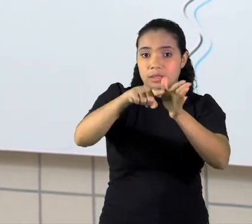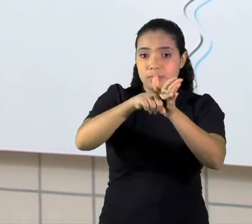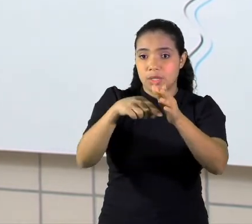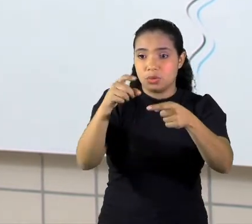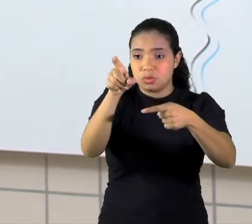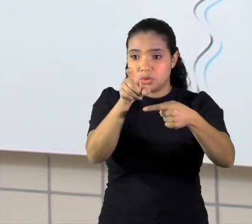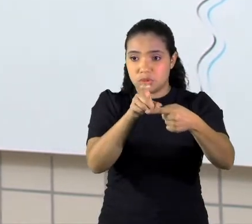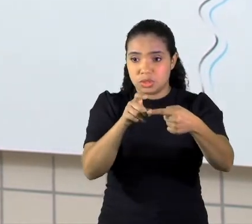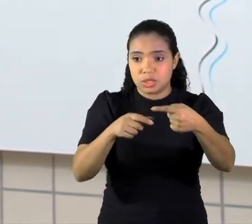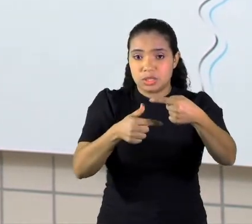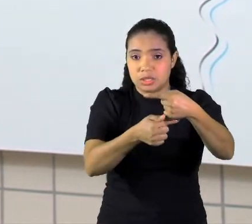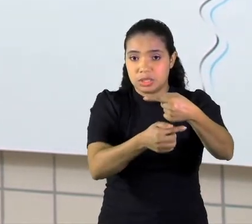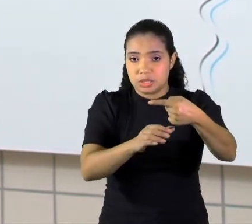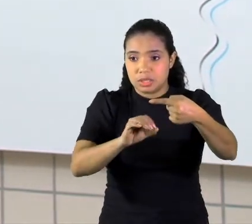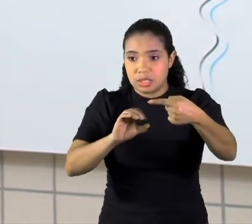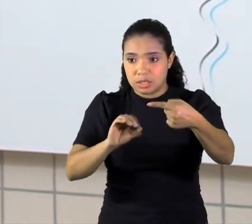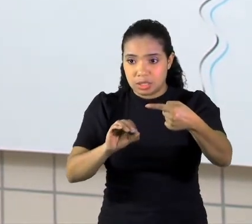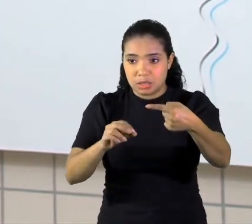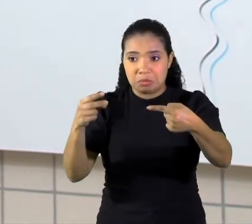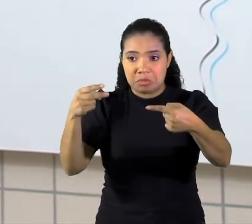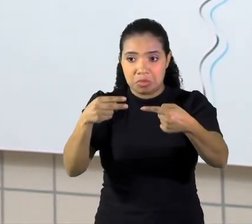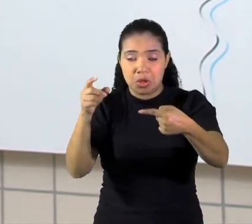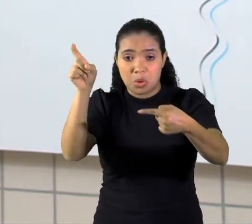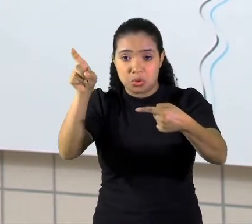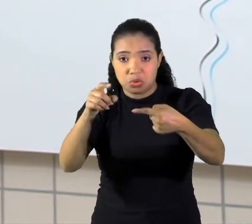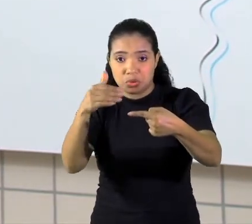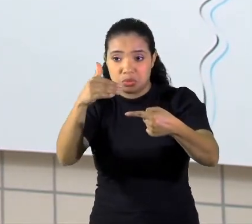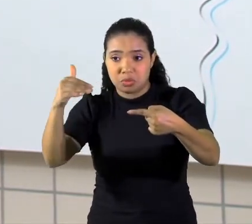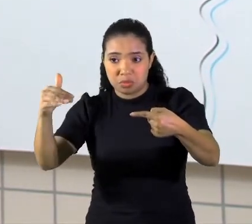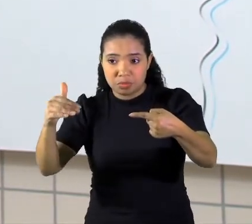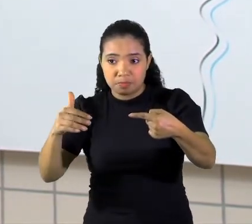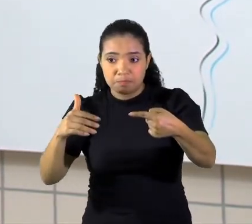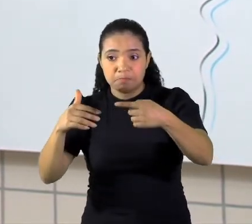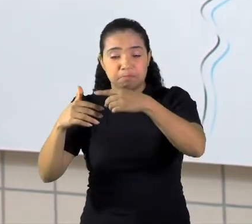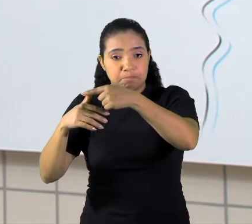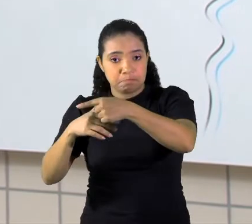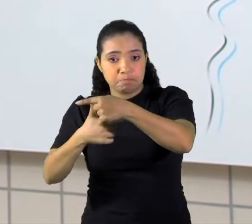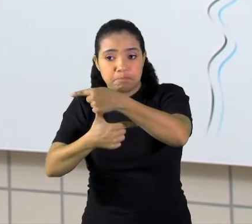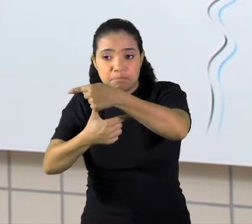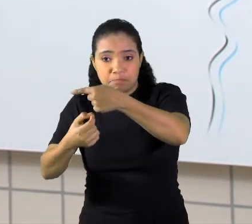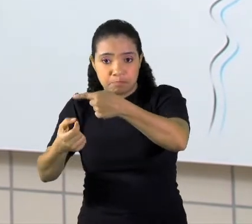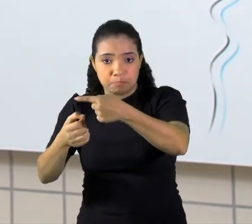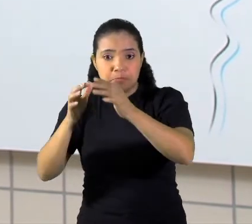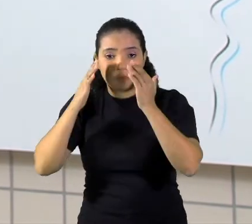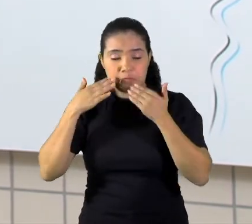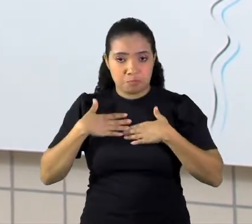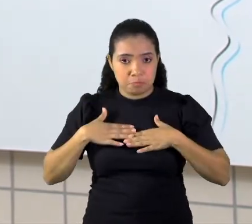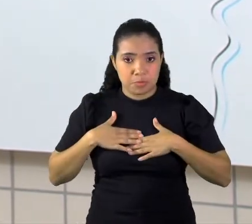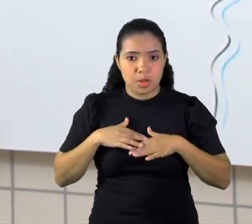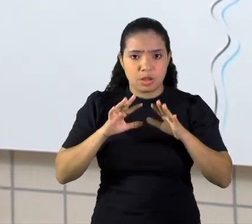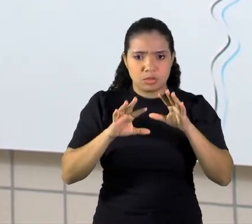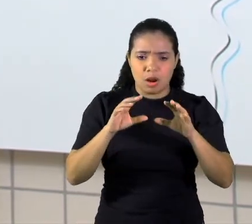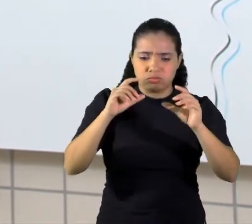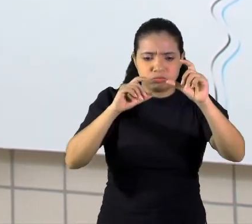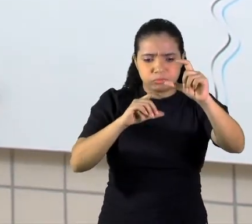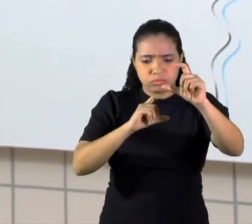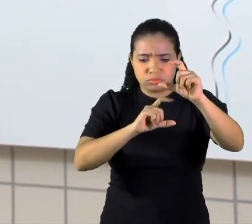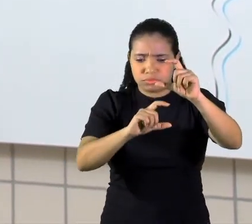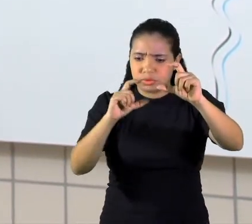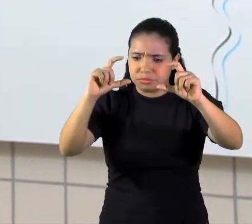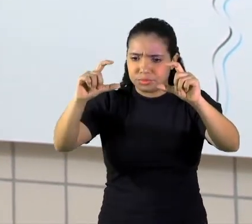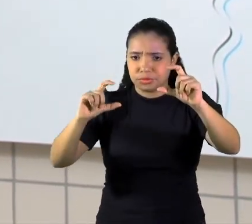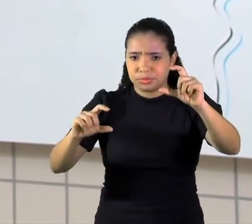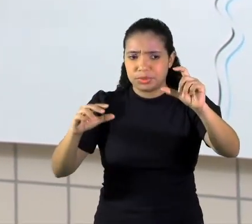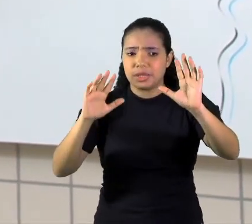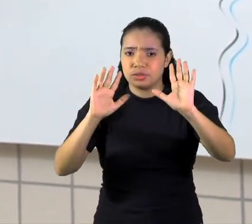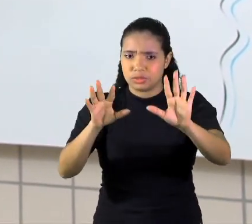Tranquilo até aqui? Bom, novamente, o que eu precisava saber de teoria sobre semelhança de triângulos ou teorema de